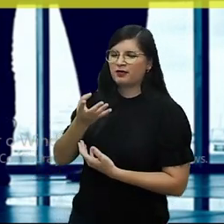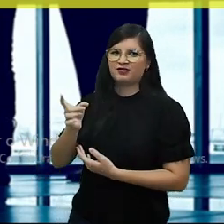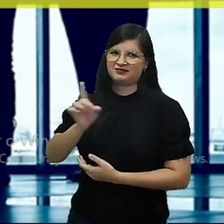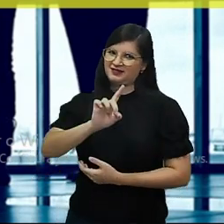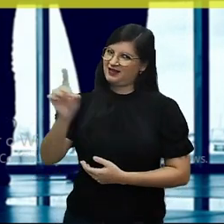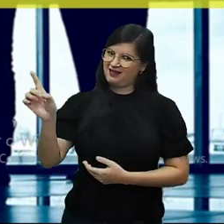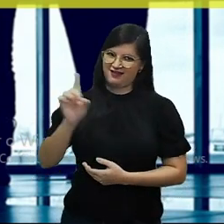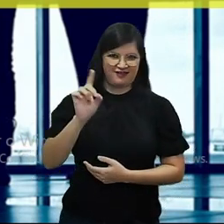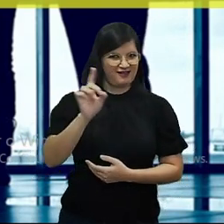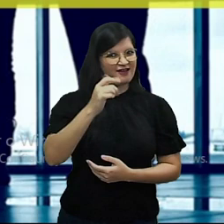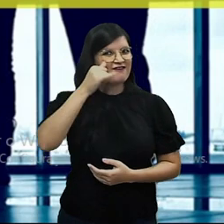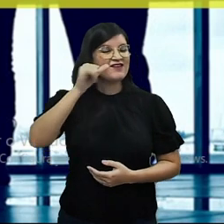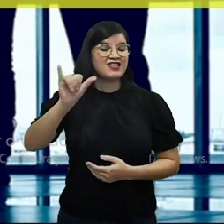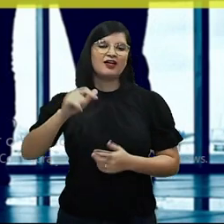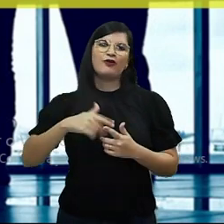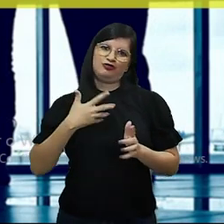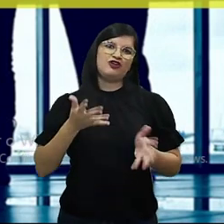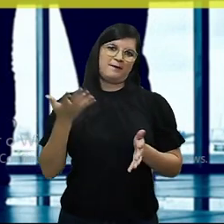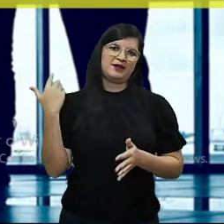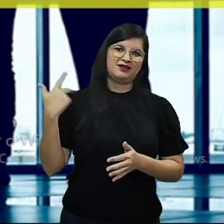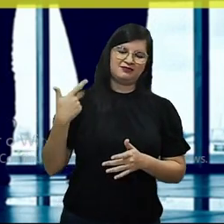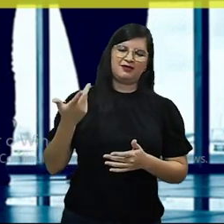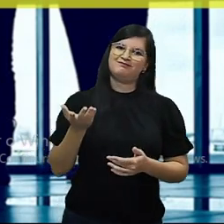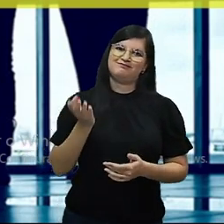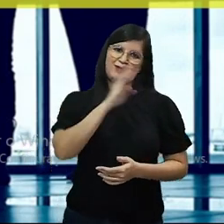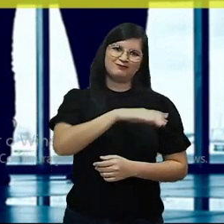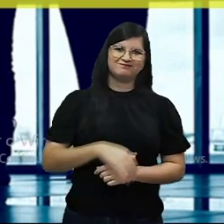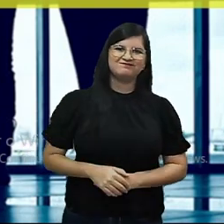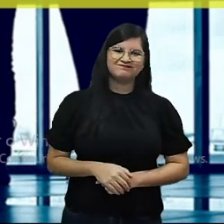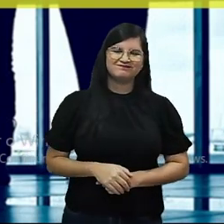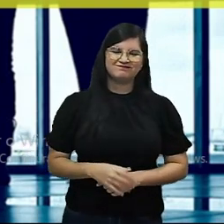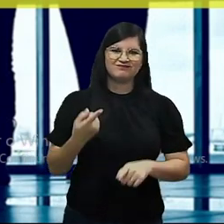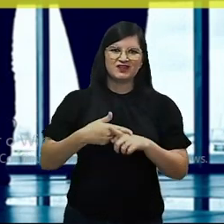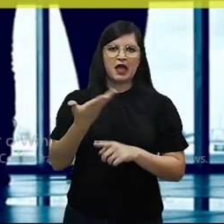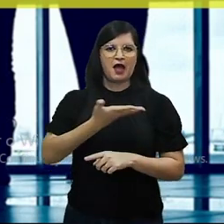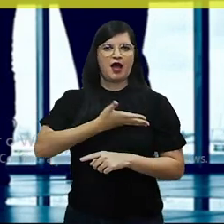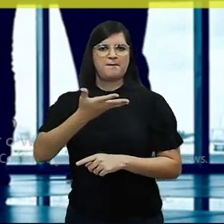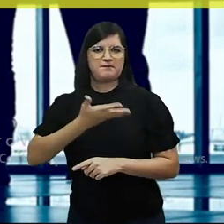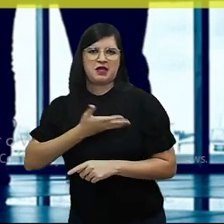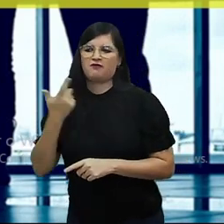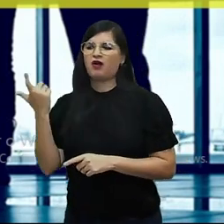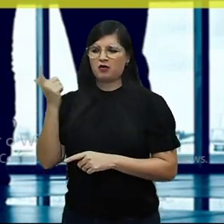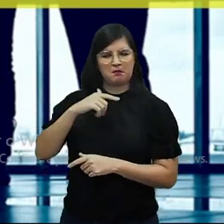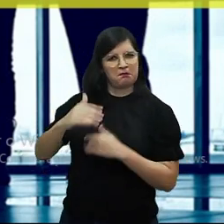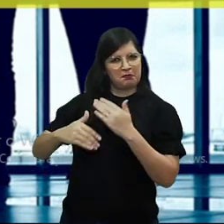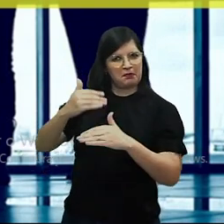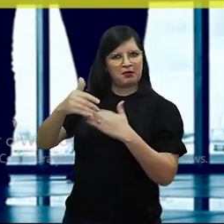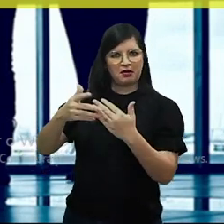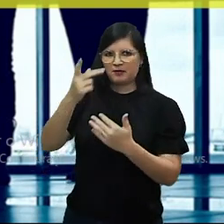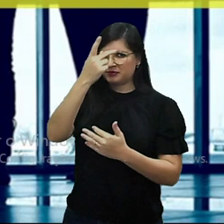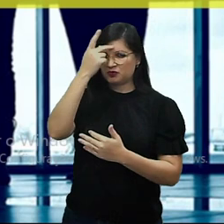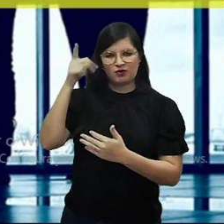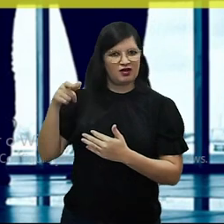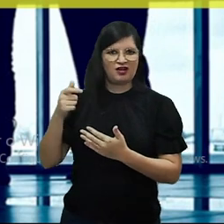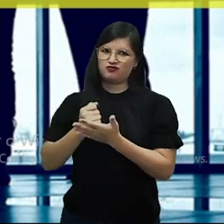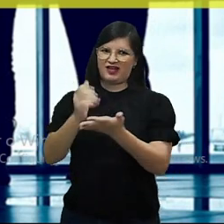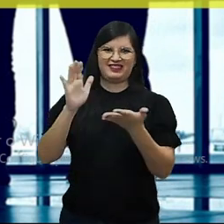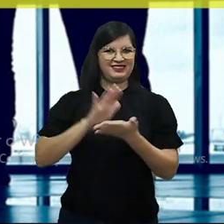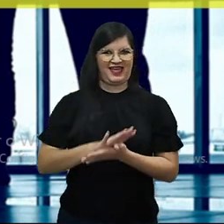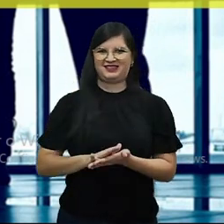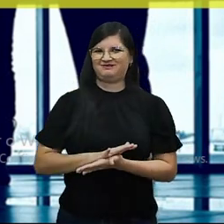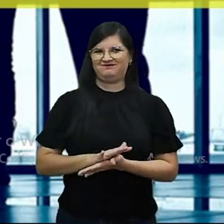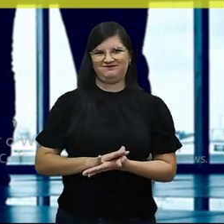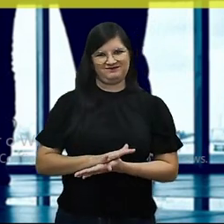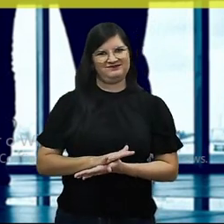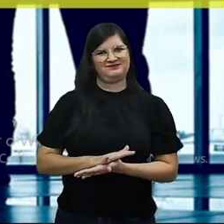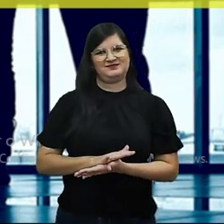e dei muito, assim, me dei muito mal, porque trouxe uma pessoa que era meu amigo, achava que poderia dar certo, e essa pessoa não contribuiu em nada dentro do